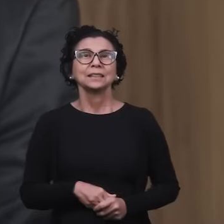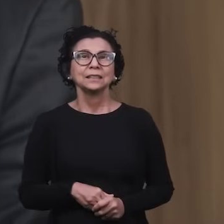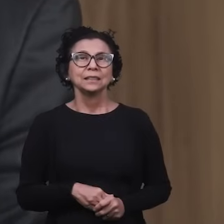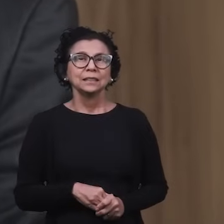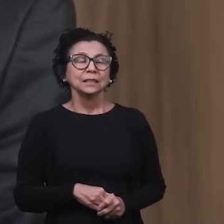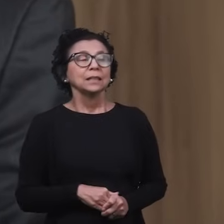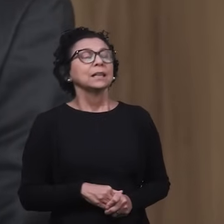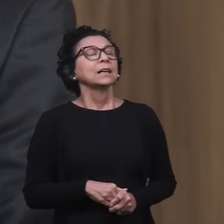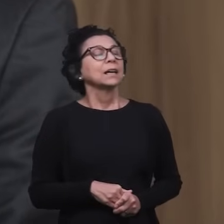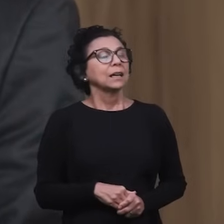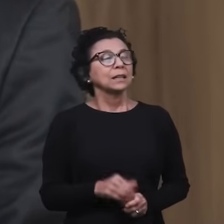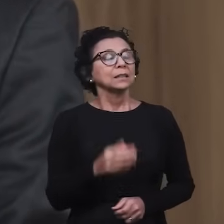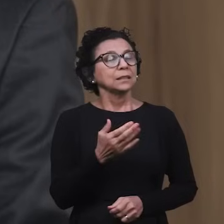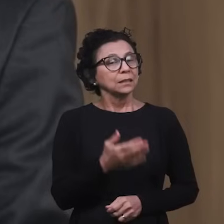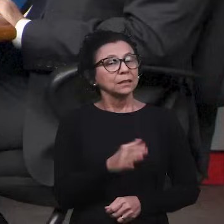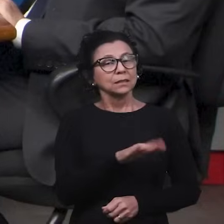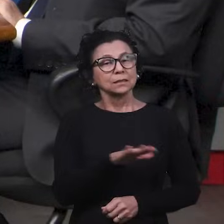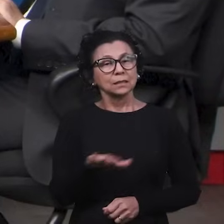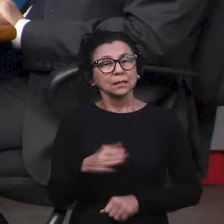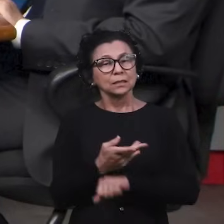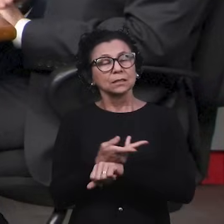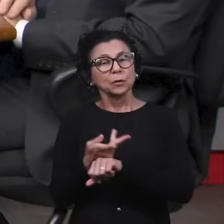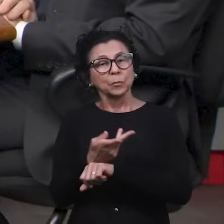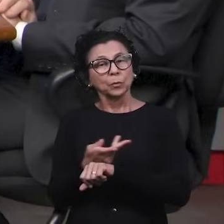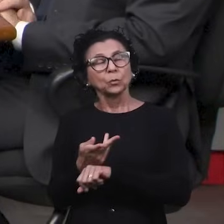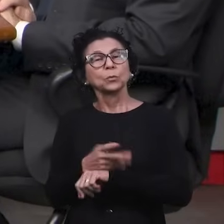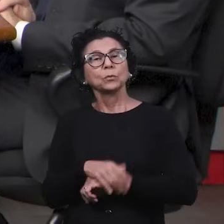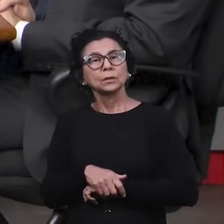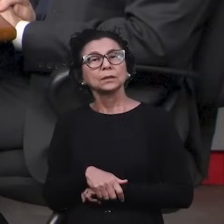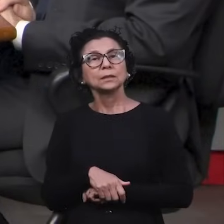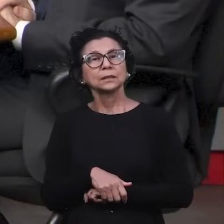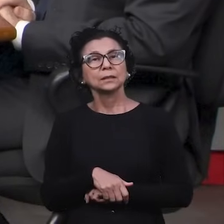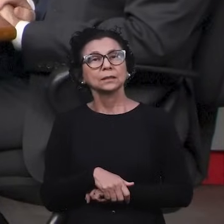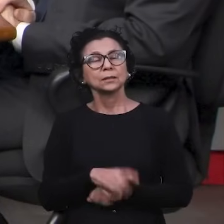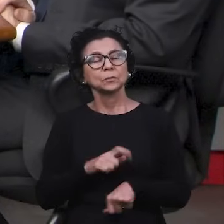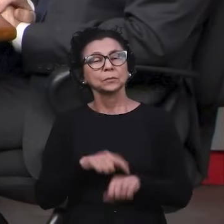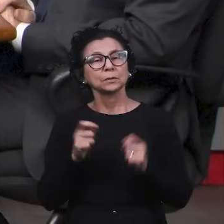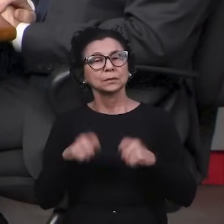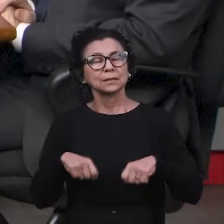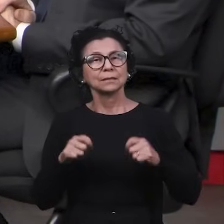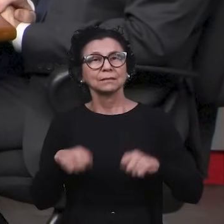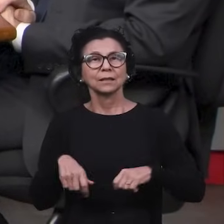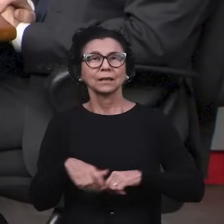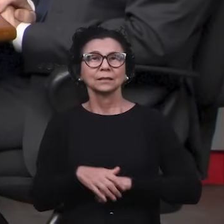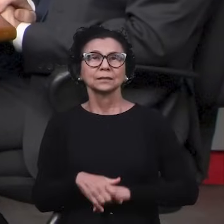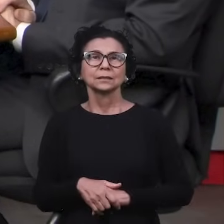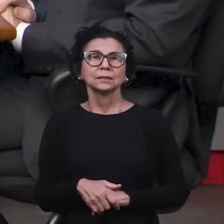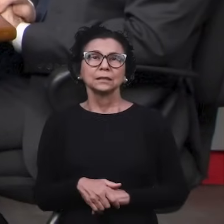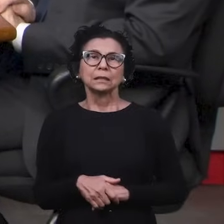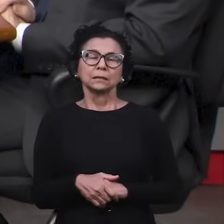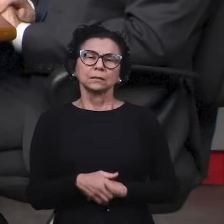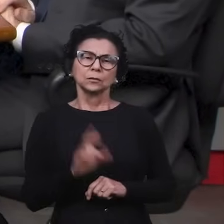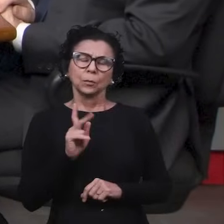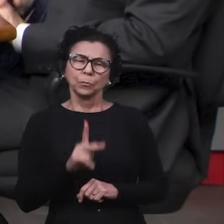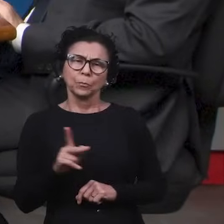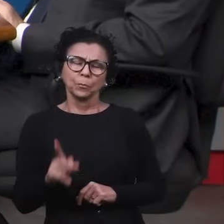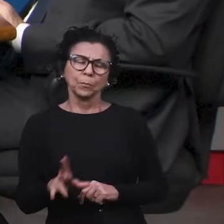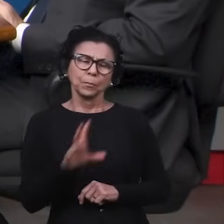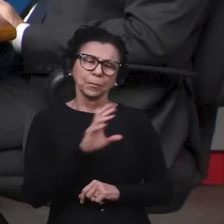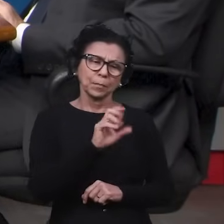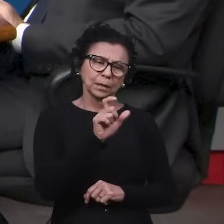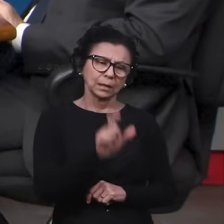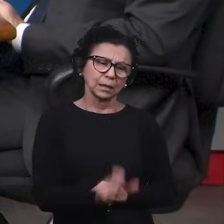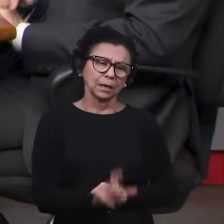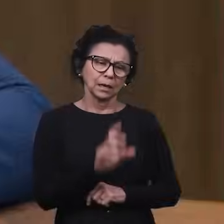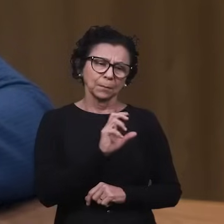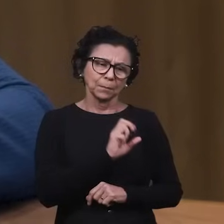sempre te procura na hora de uma necessidade. E essa questão de ser amável, ser carinhosa com a criança, com um